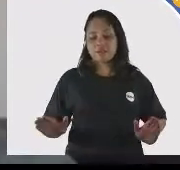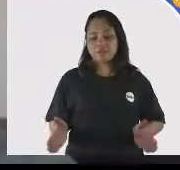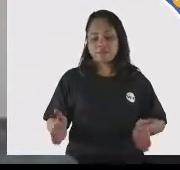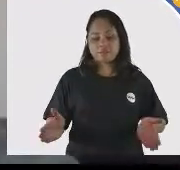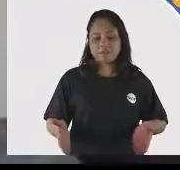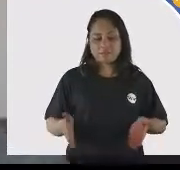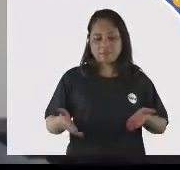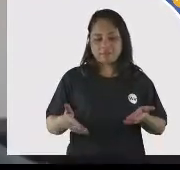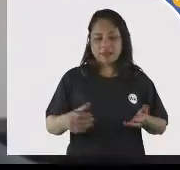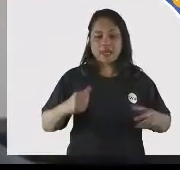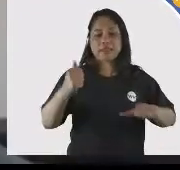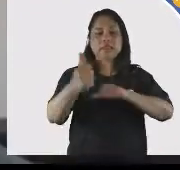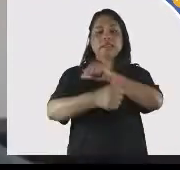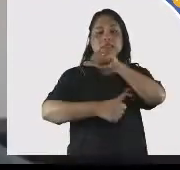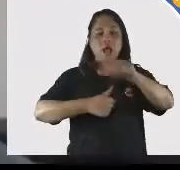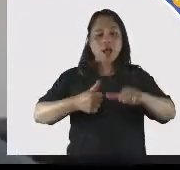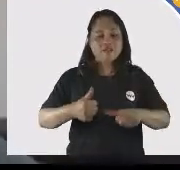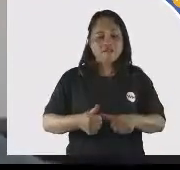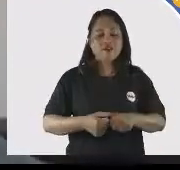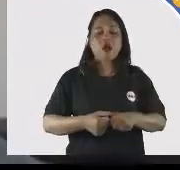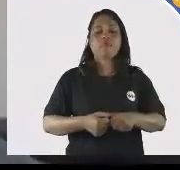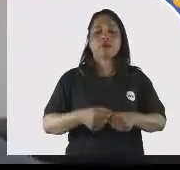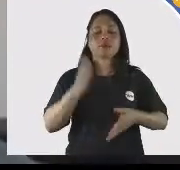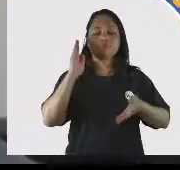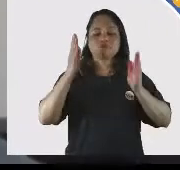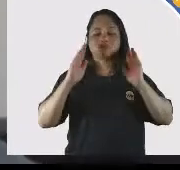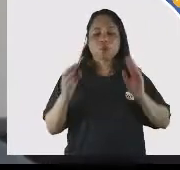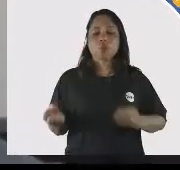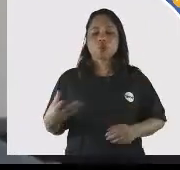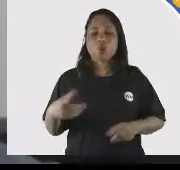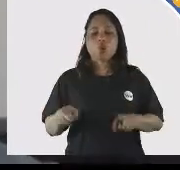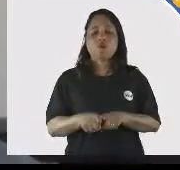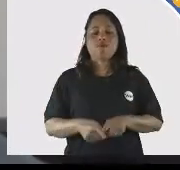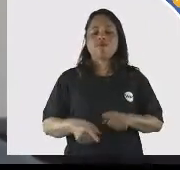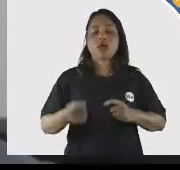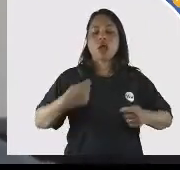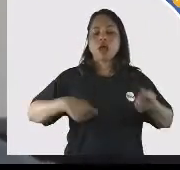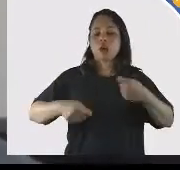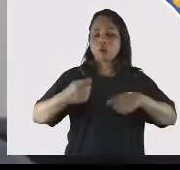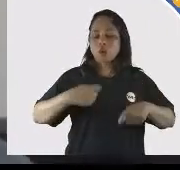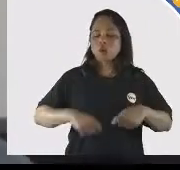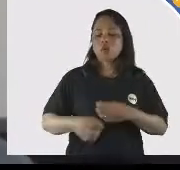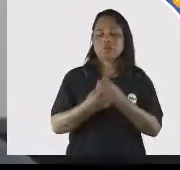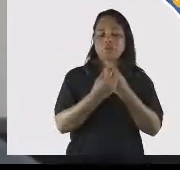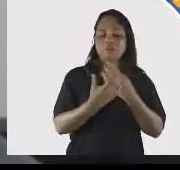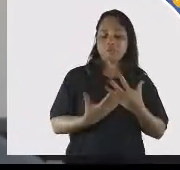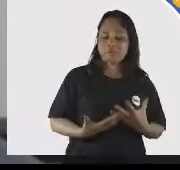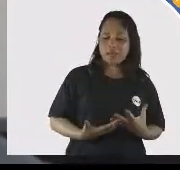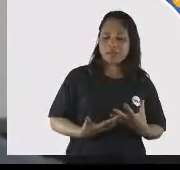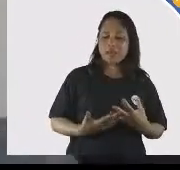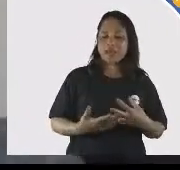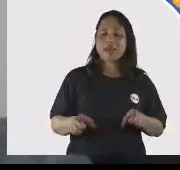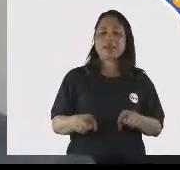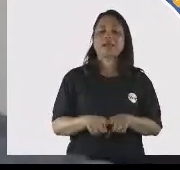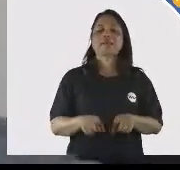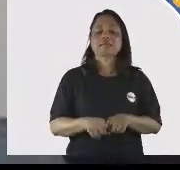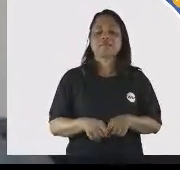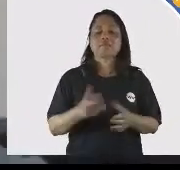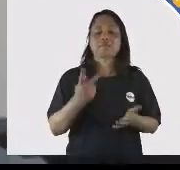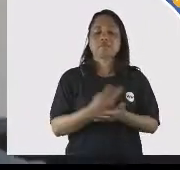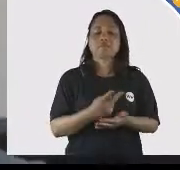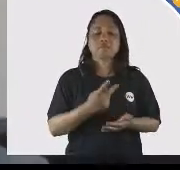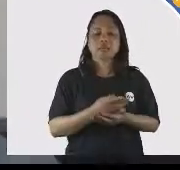ajudam bastante a economia do ponto de vista de segmentos vai muito bem em que Pese ainda